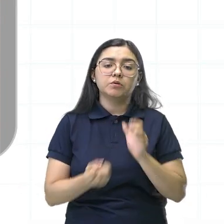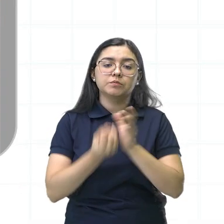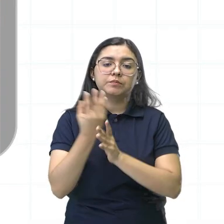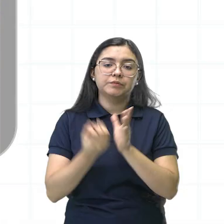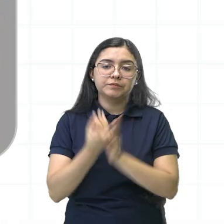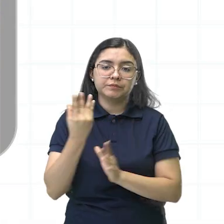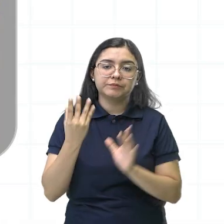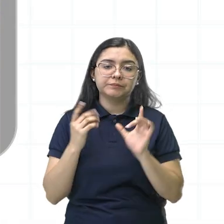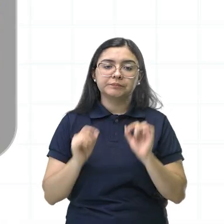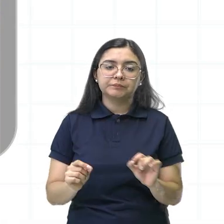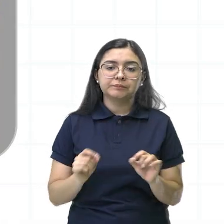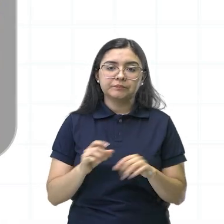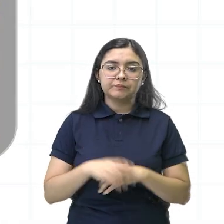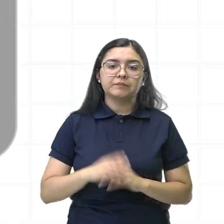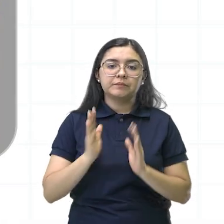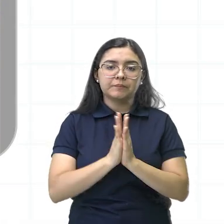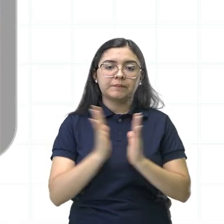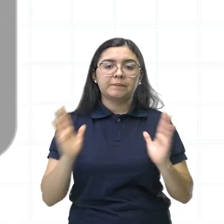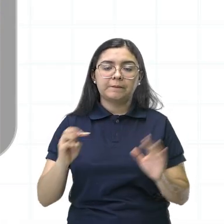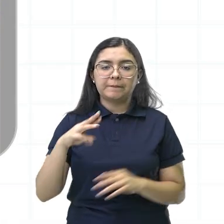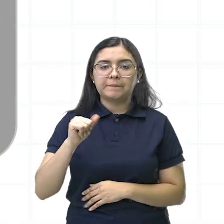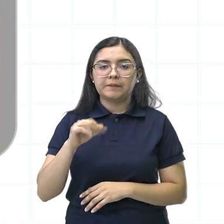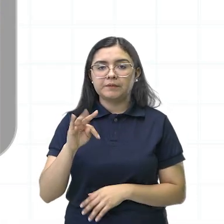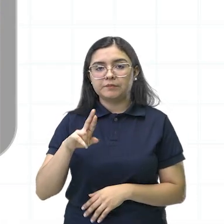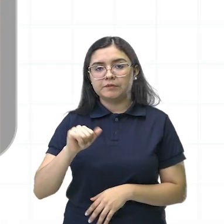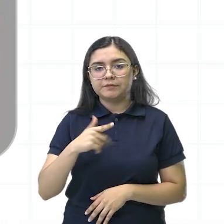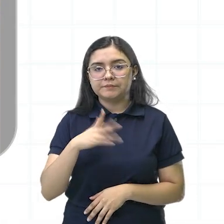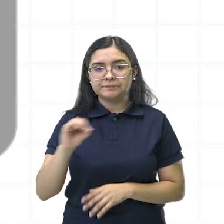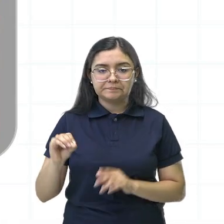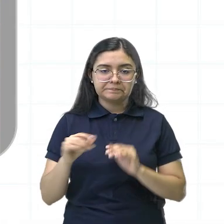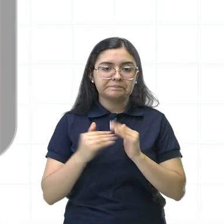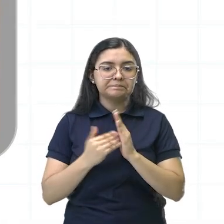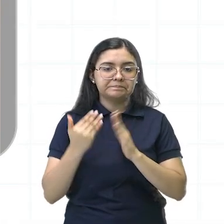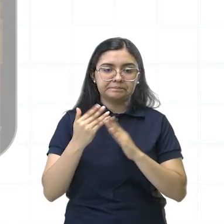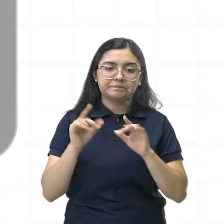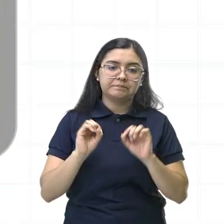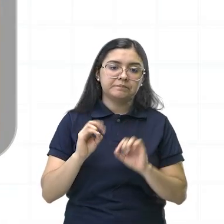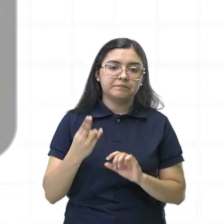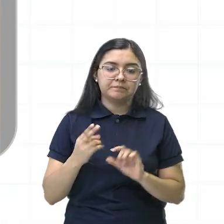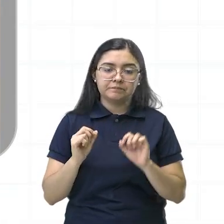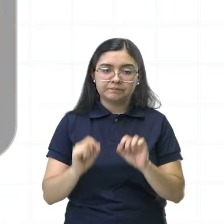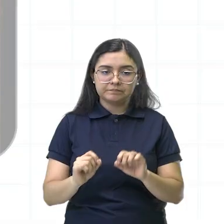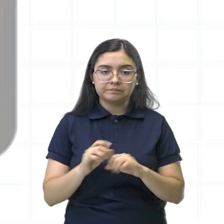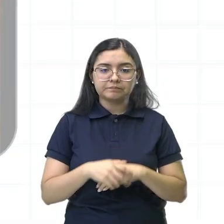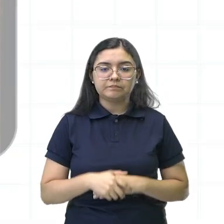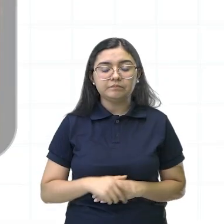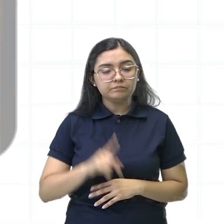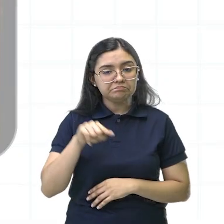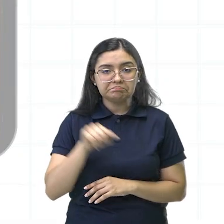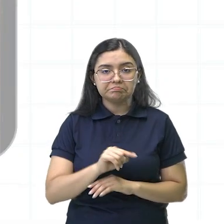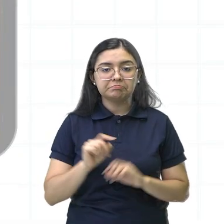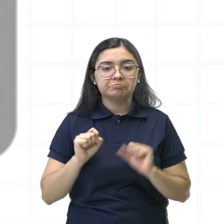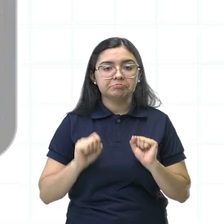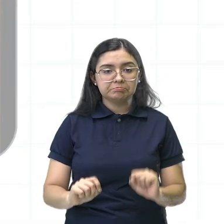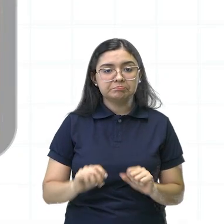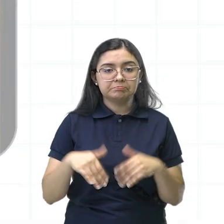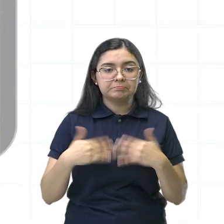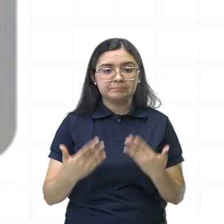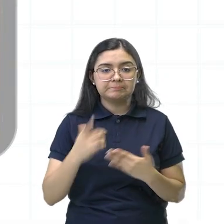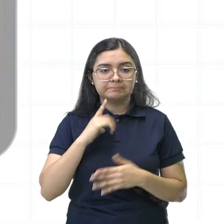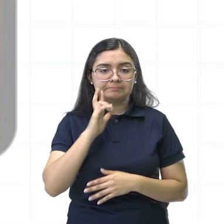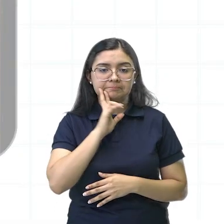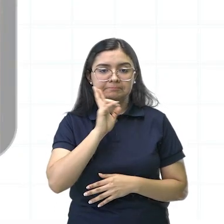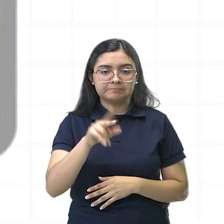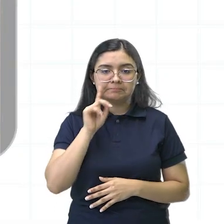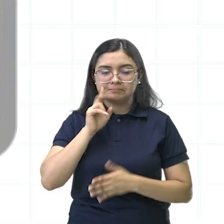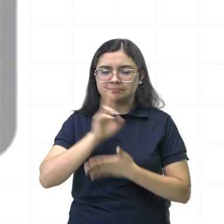fazer o processo de maturação mais avançado ou cancelar ele. E aí nós temos o